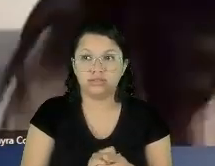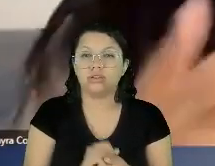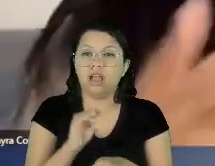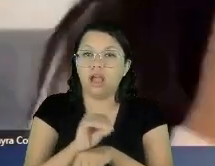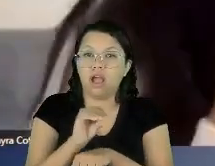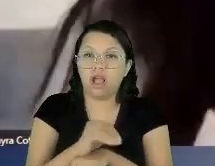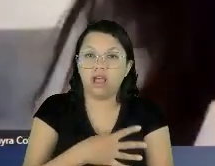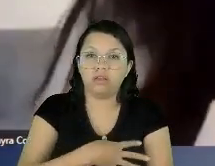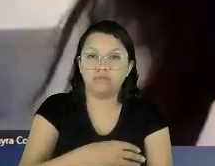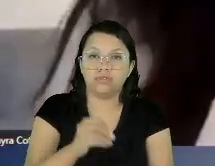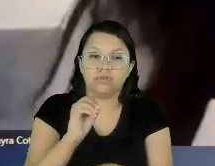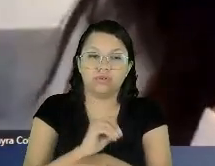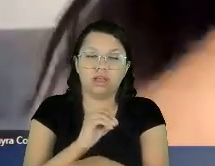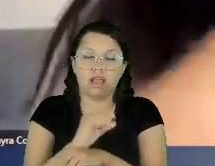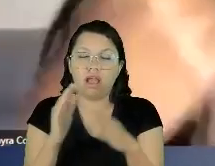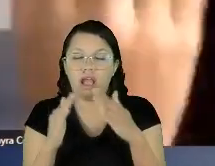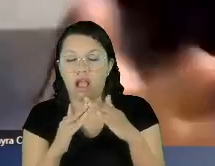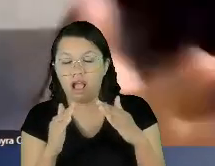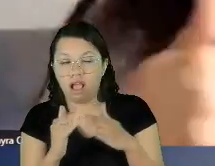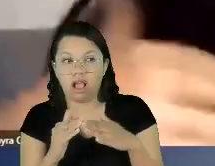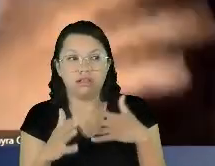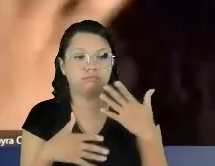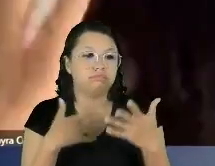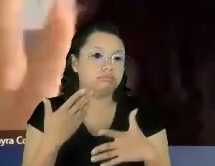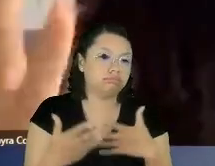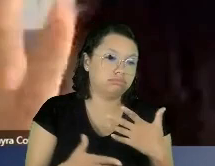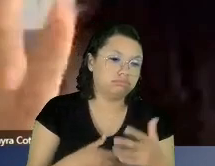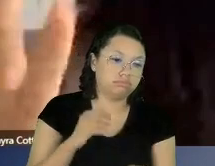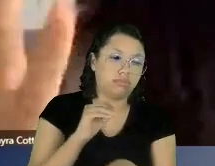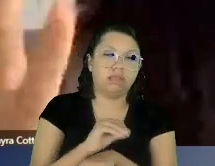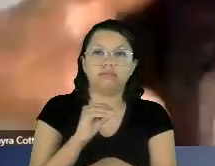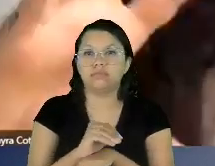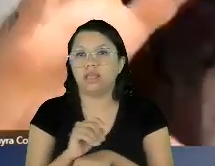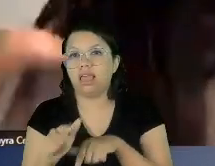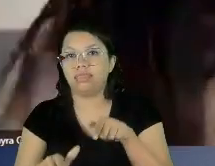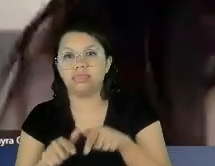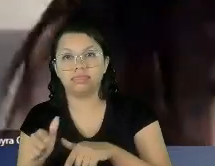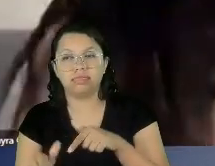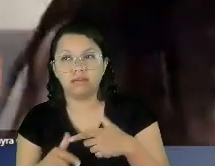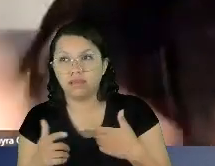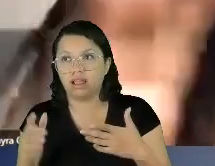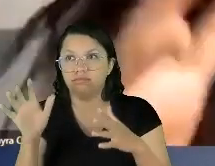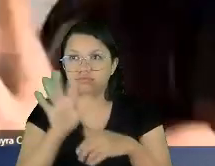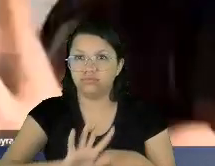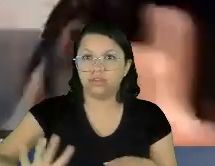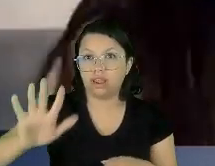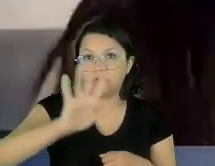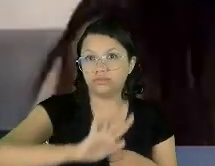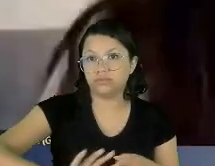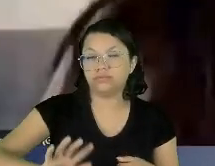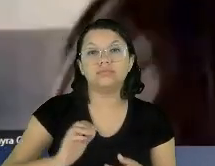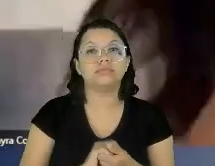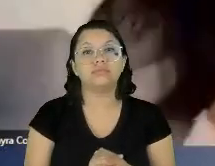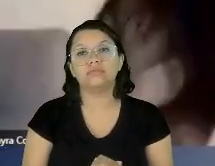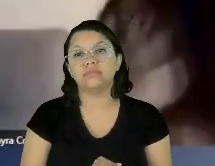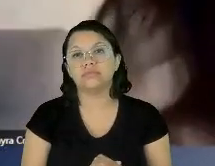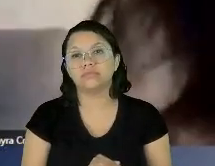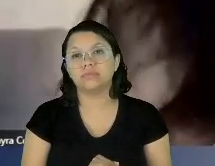mulheres fazem, de cuidar dos filhos, cuidar da casa, trabalho de cuidado de